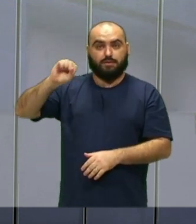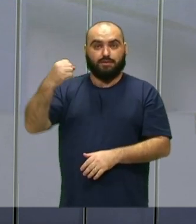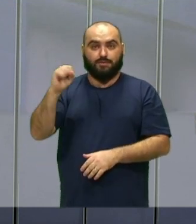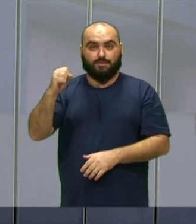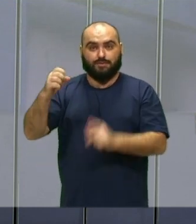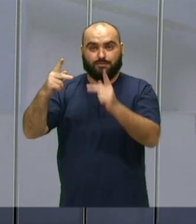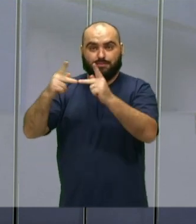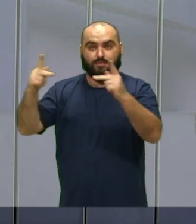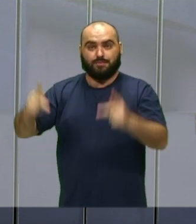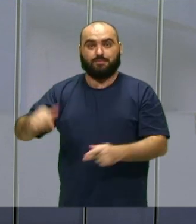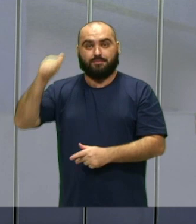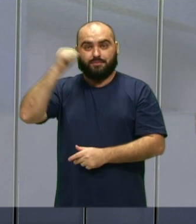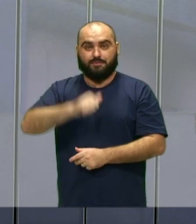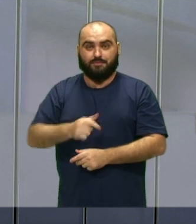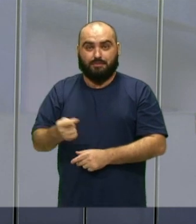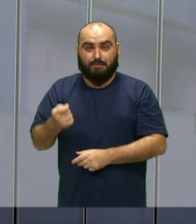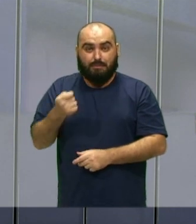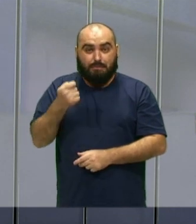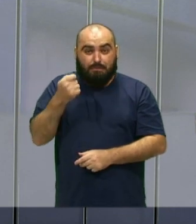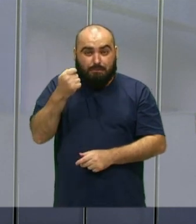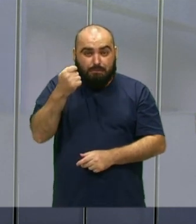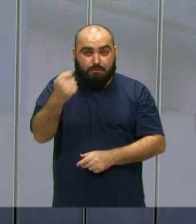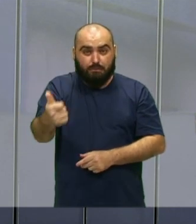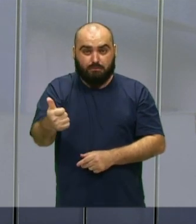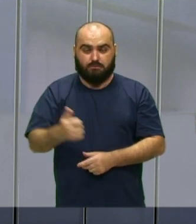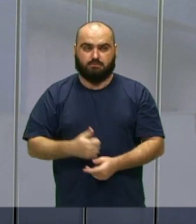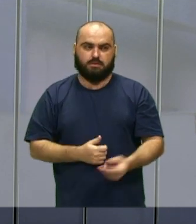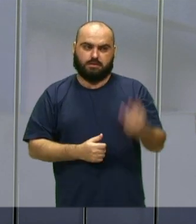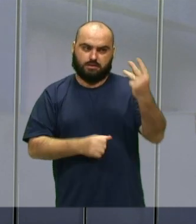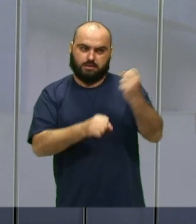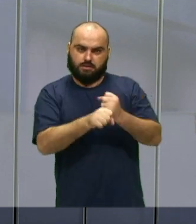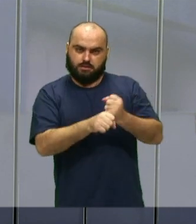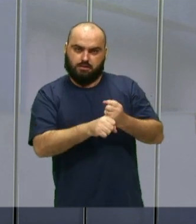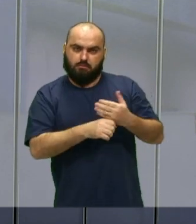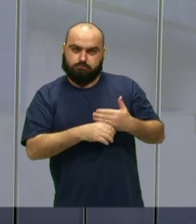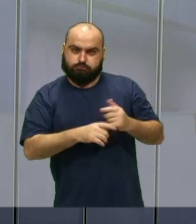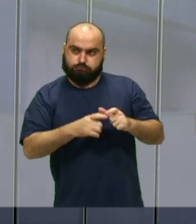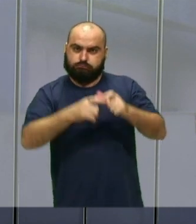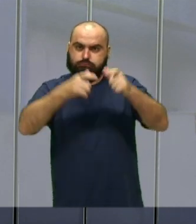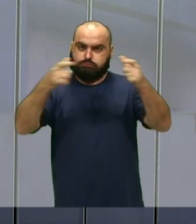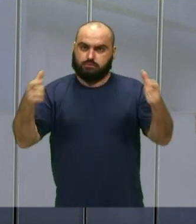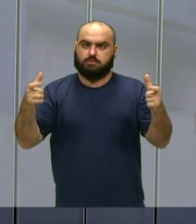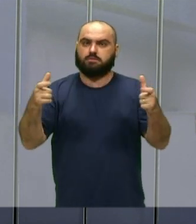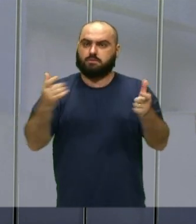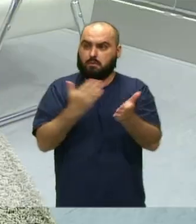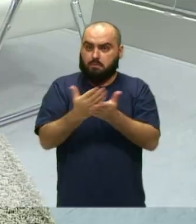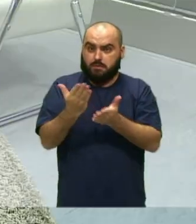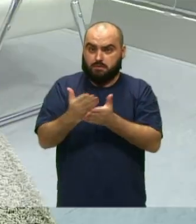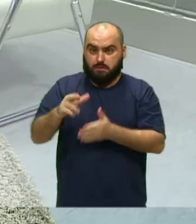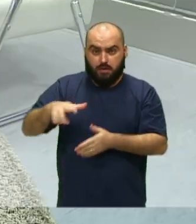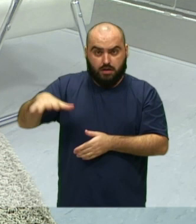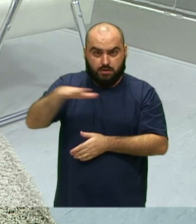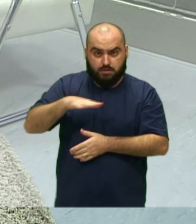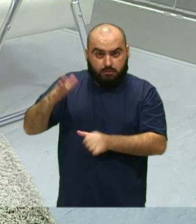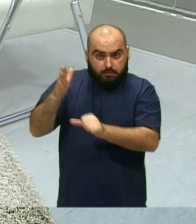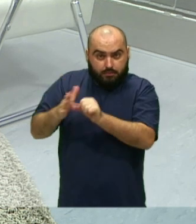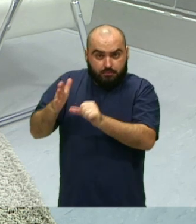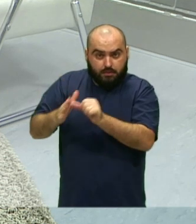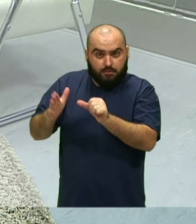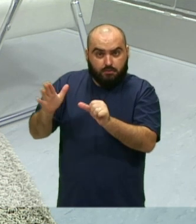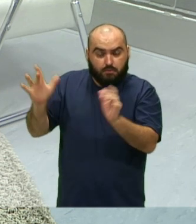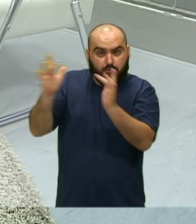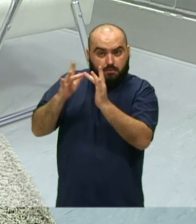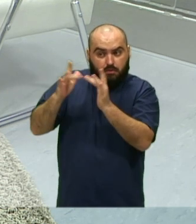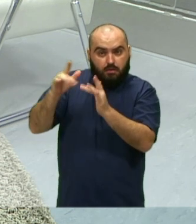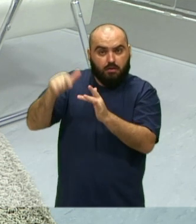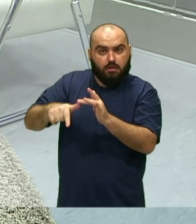mulher. É muito. Nos últimos 3 anos que foi esse crescimento, onde iniciou aqui na nossa região, o primeiro que teve, inclusive,